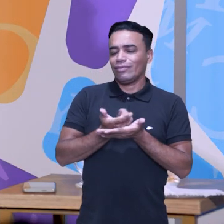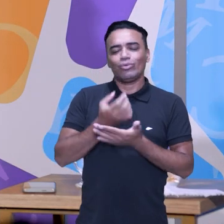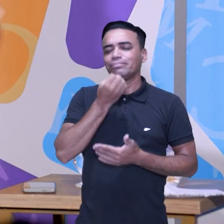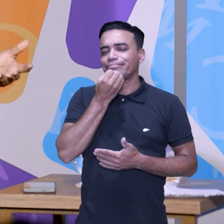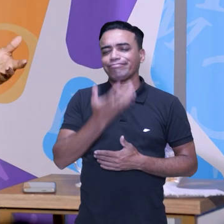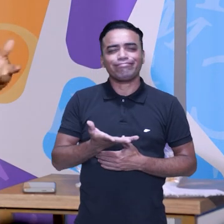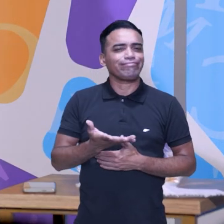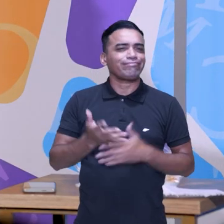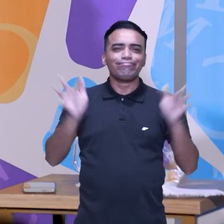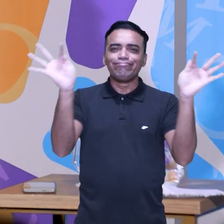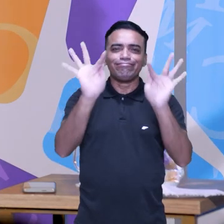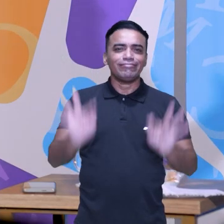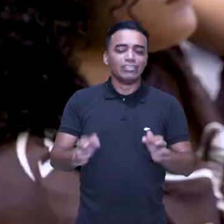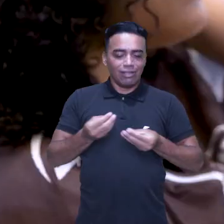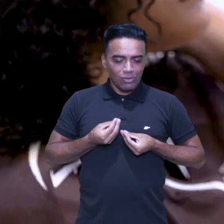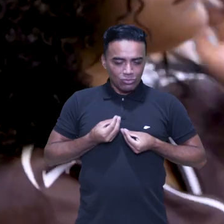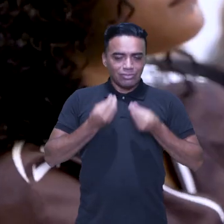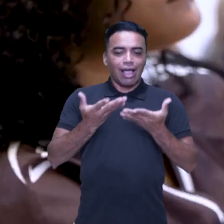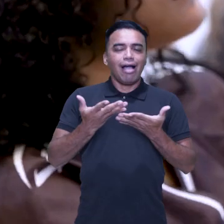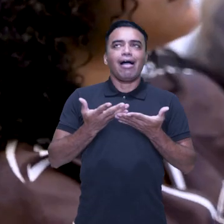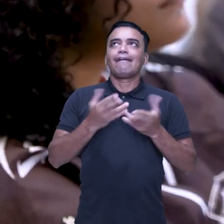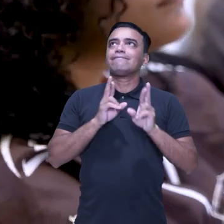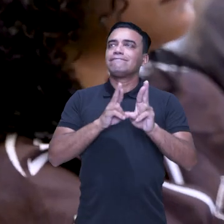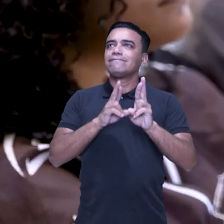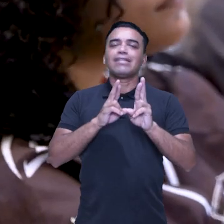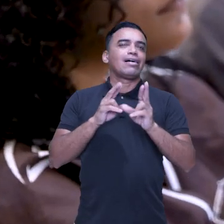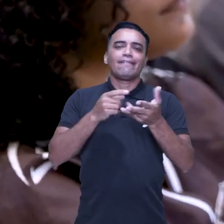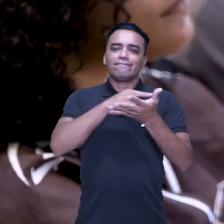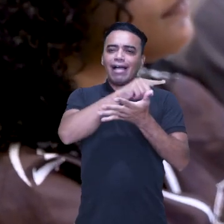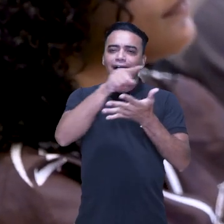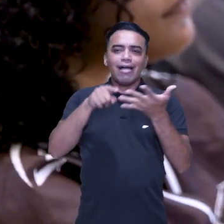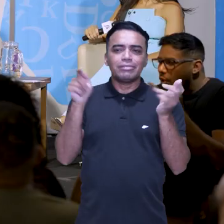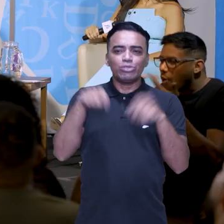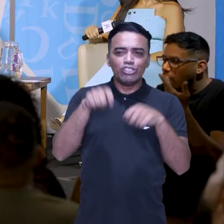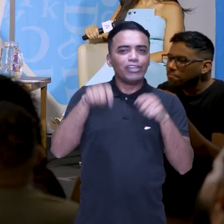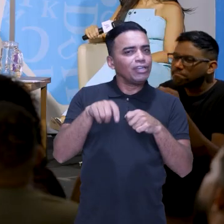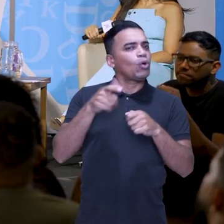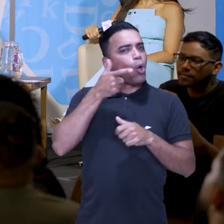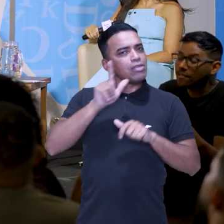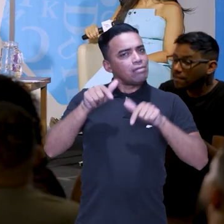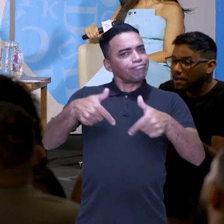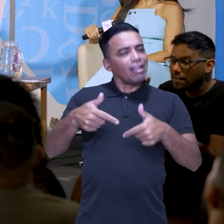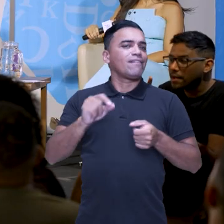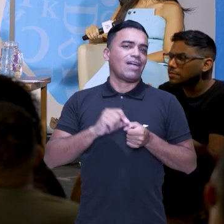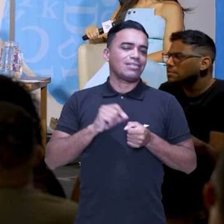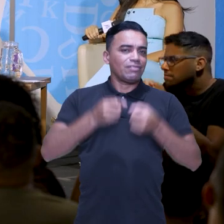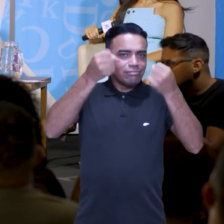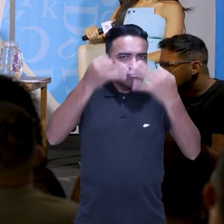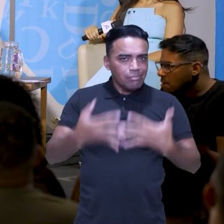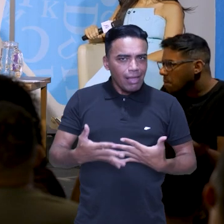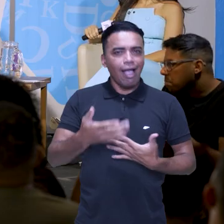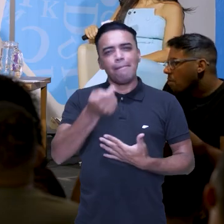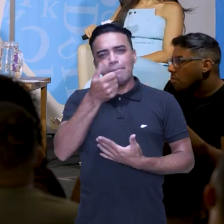falam. Porque nos dá assim, grande expectativa para um monte de coisas que é possível de se fazer. Você falar um pouquinho,